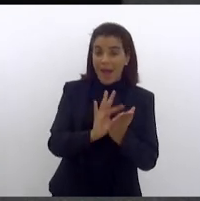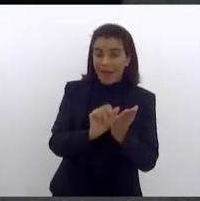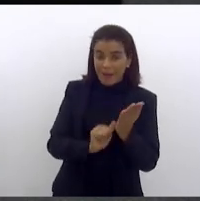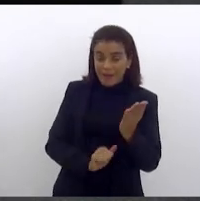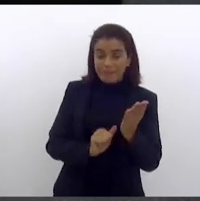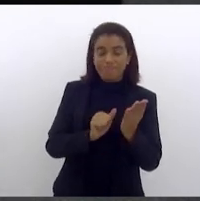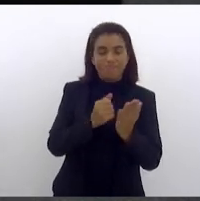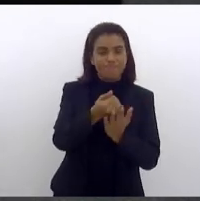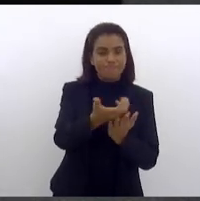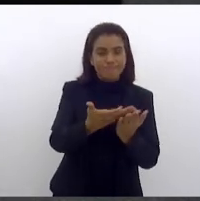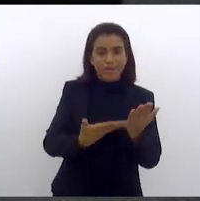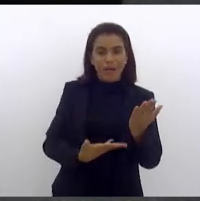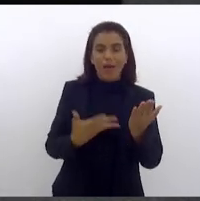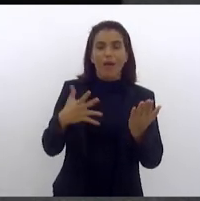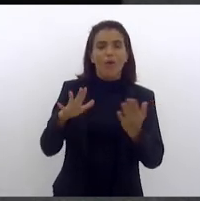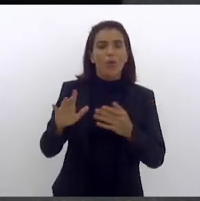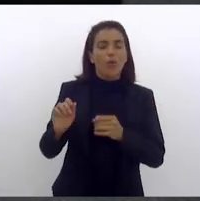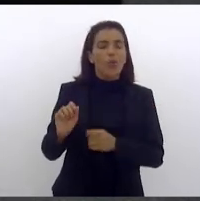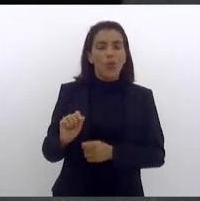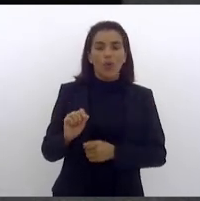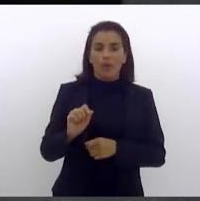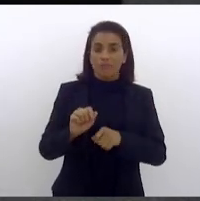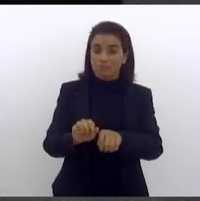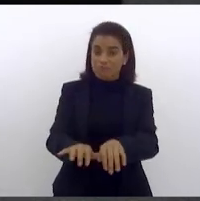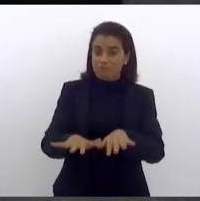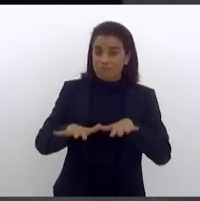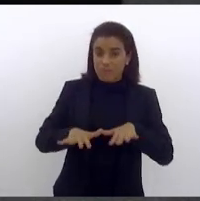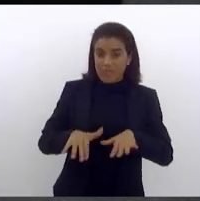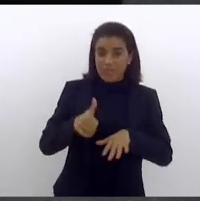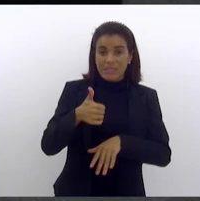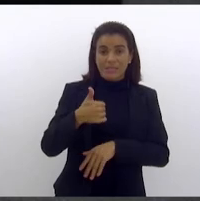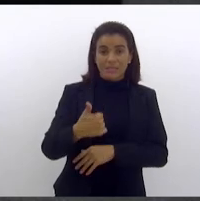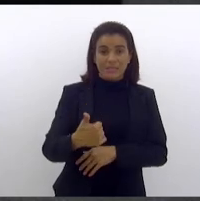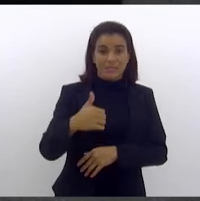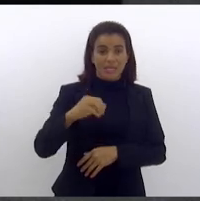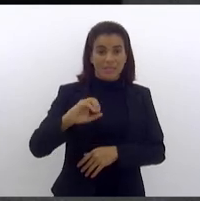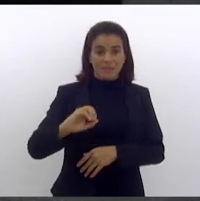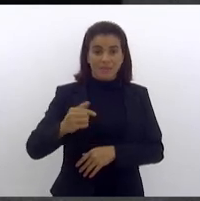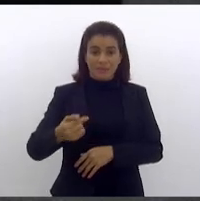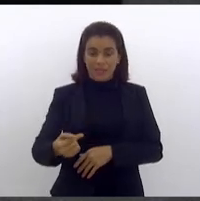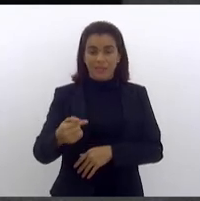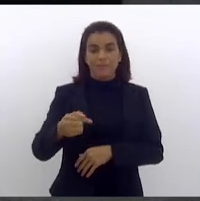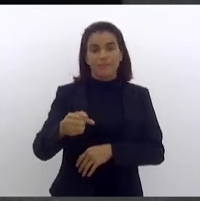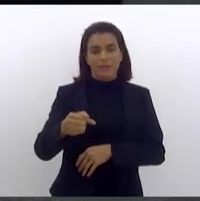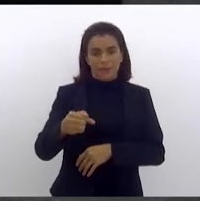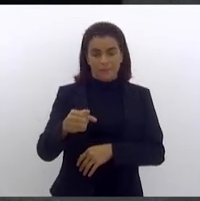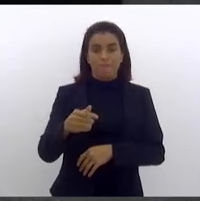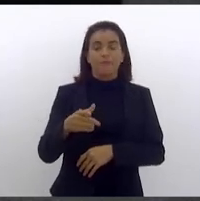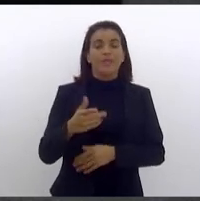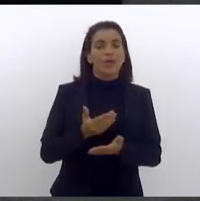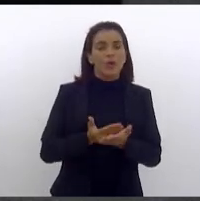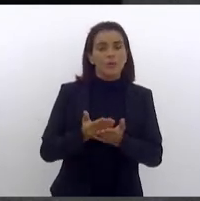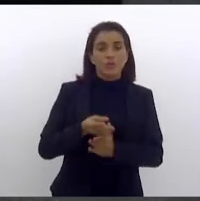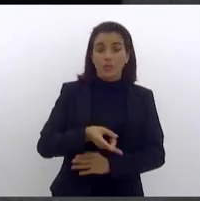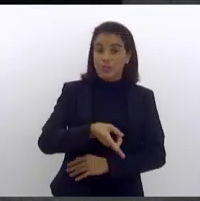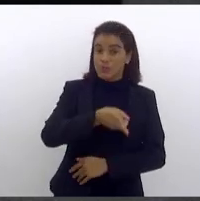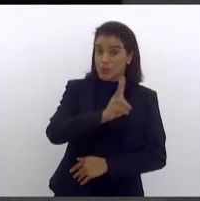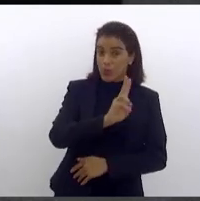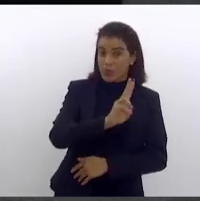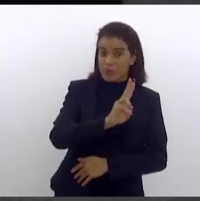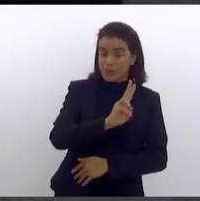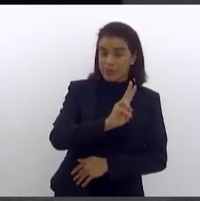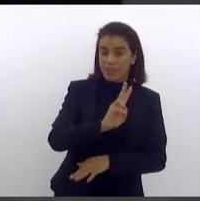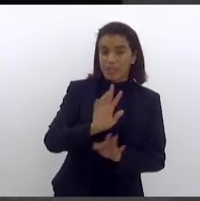exatidão o ocorrido na 107ª sessão ordinária que iniciada às 14